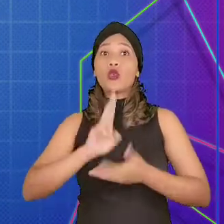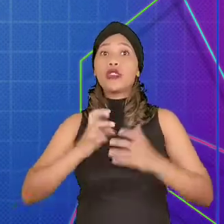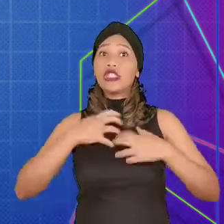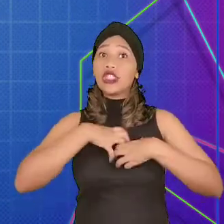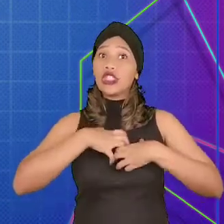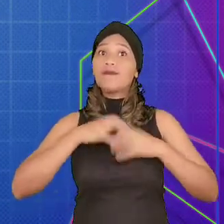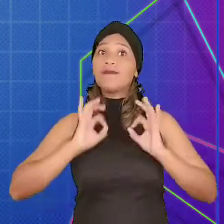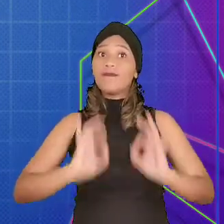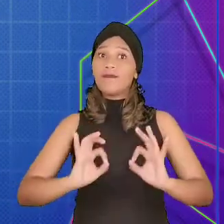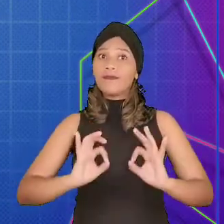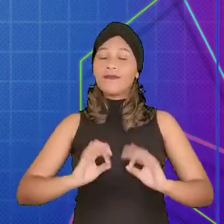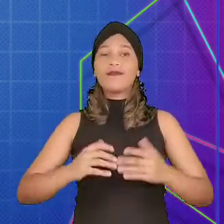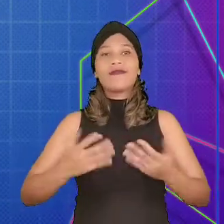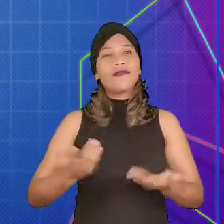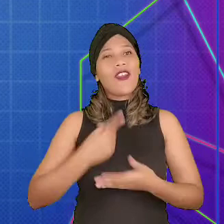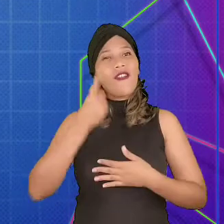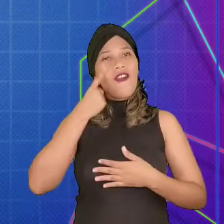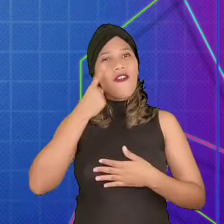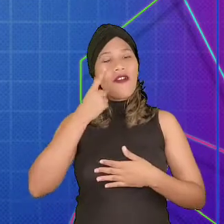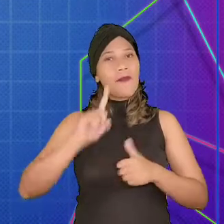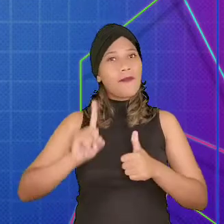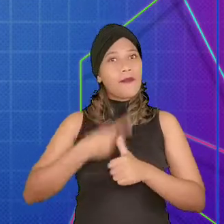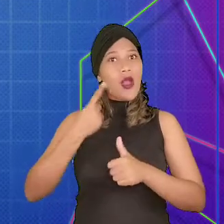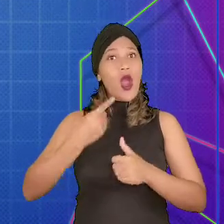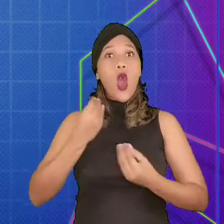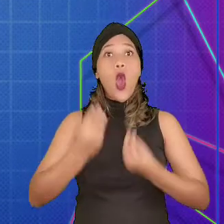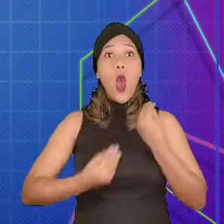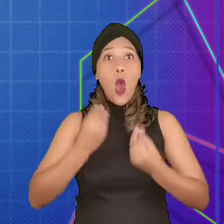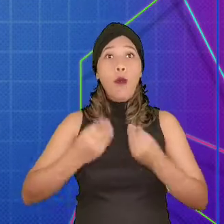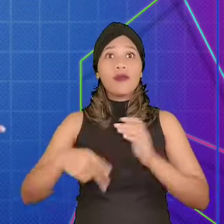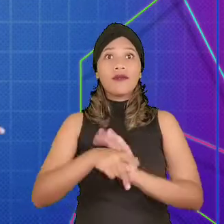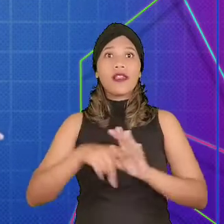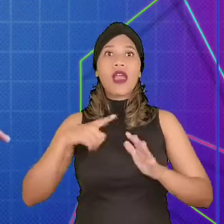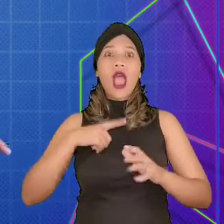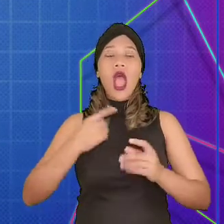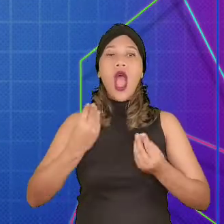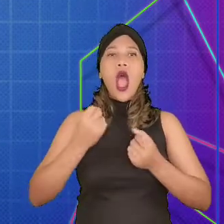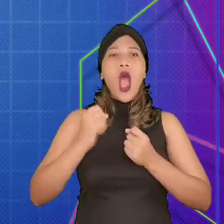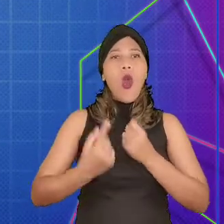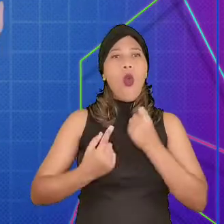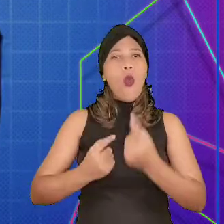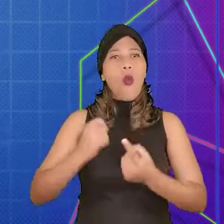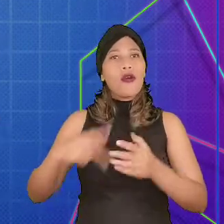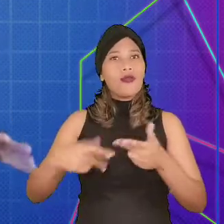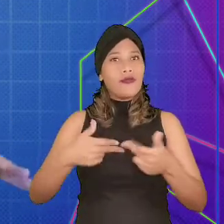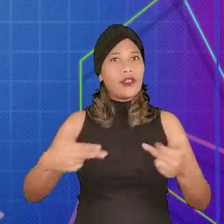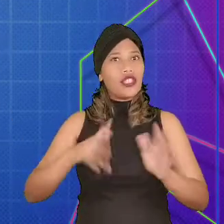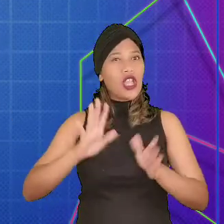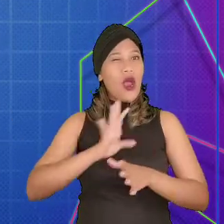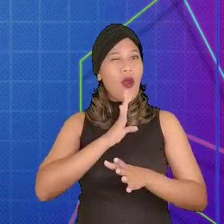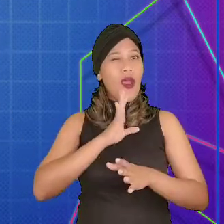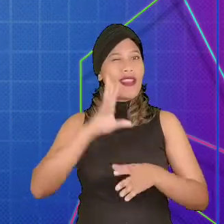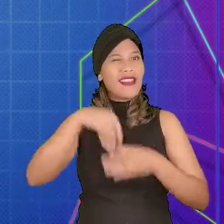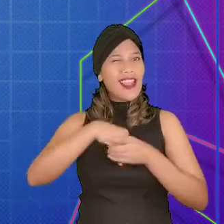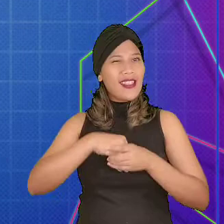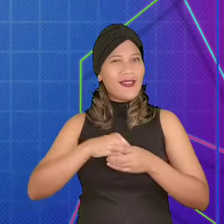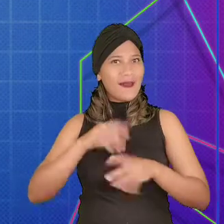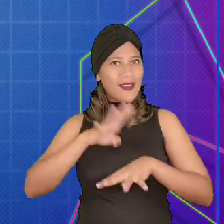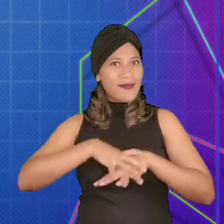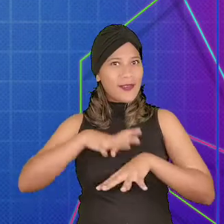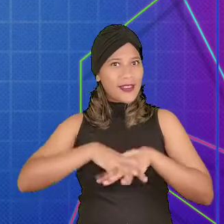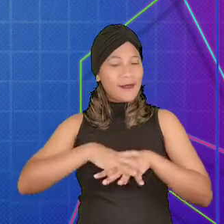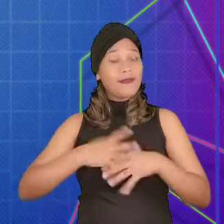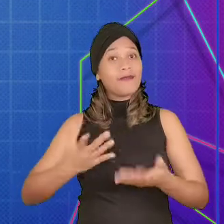maneira certa. A gente vai ver primeiramente como se aplica algumas funções que nós já ouvimos falar.